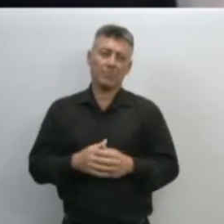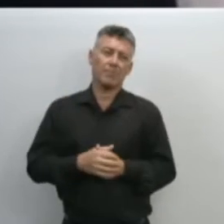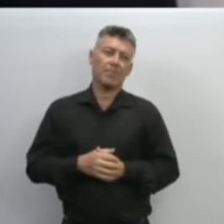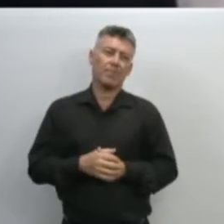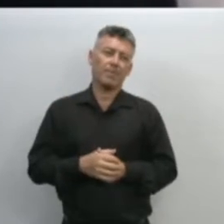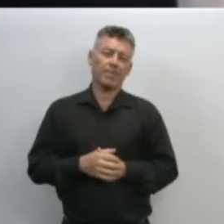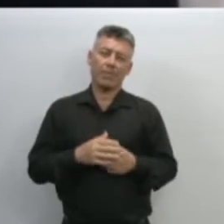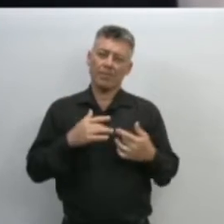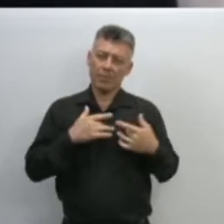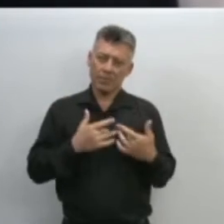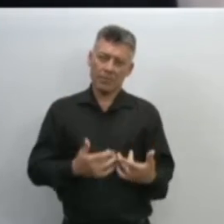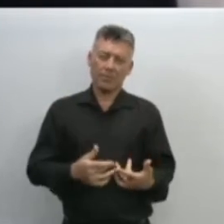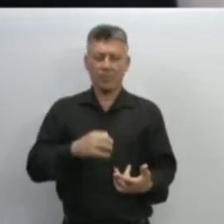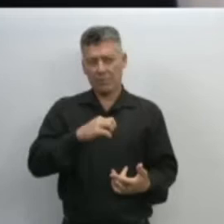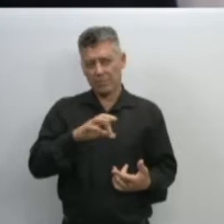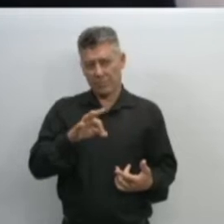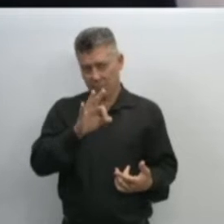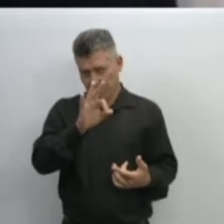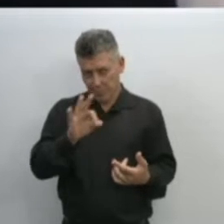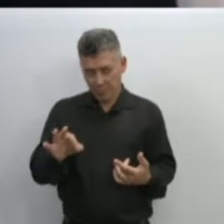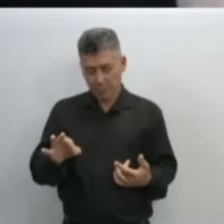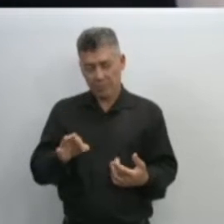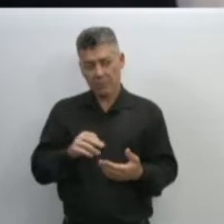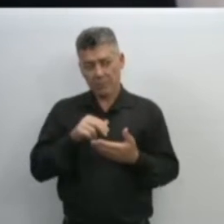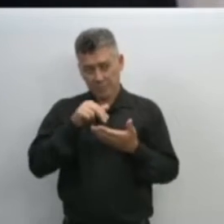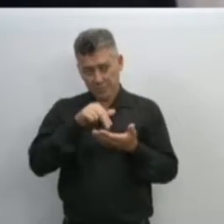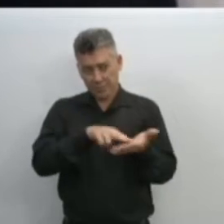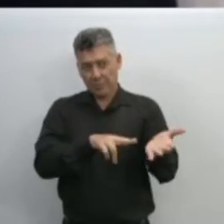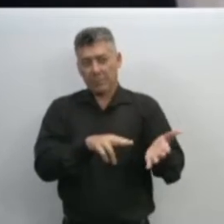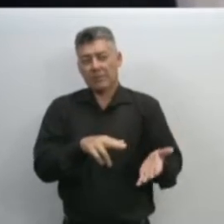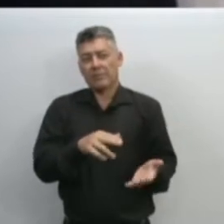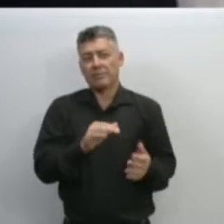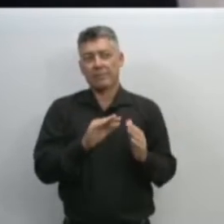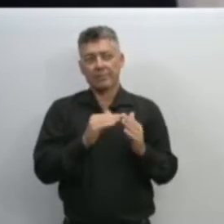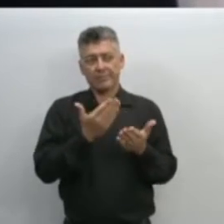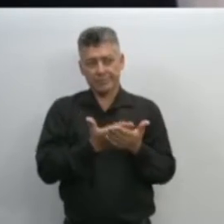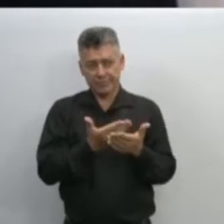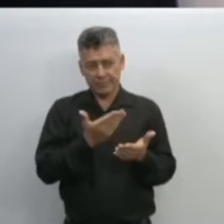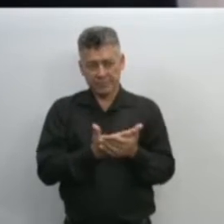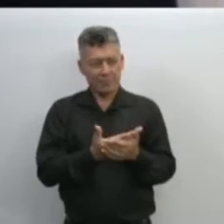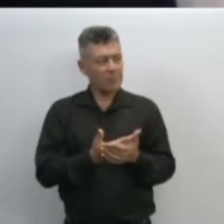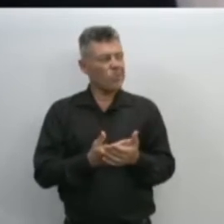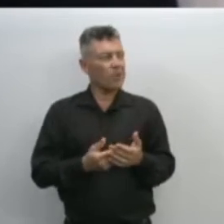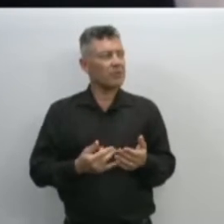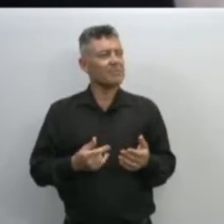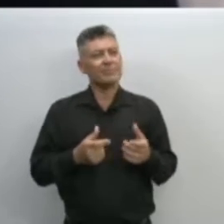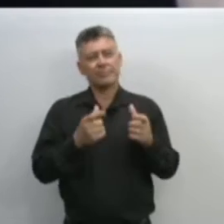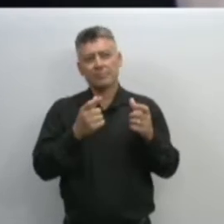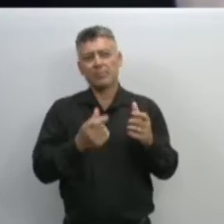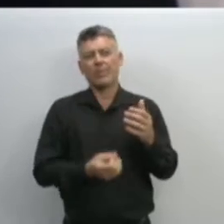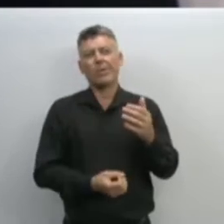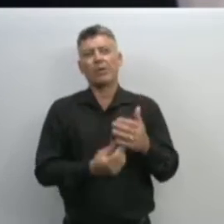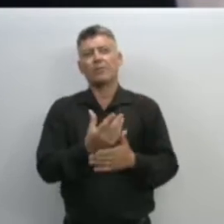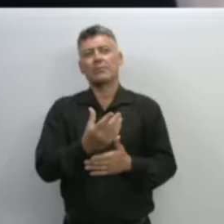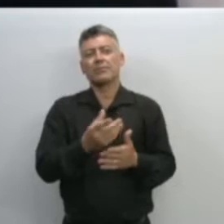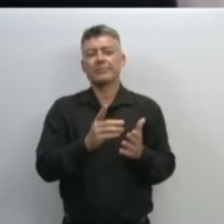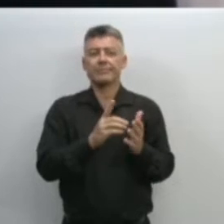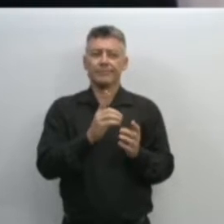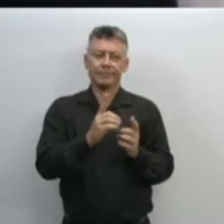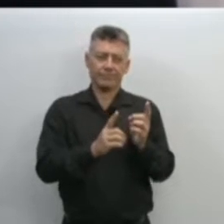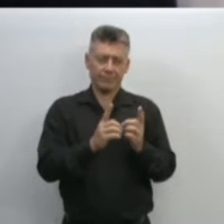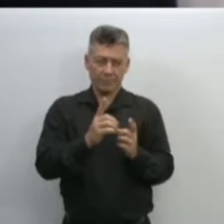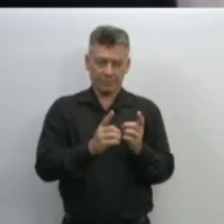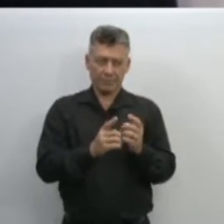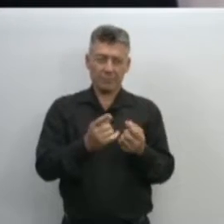dediquei 90% das emendas do meu mandato para as escolas, para reformar escolas, os diretores criaram muita expectativa em relação